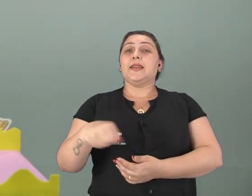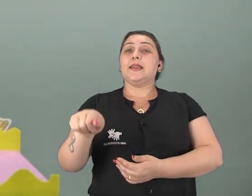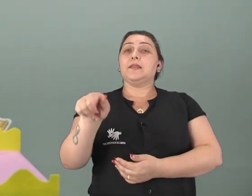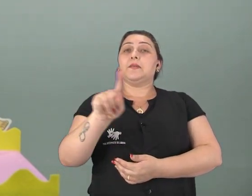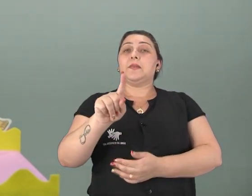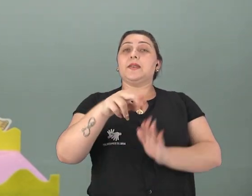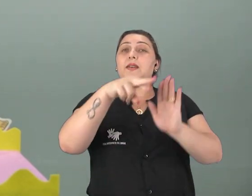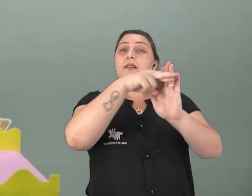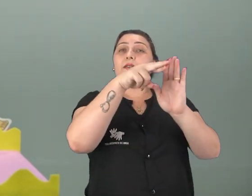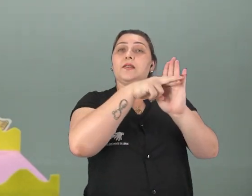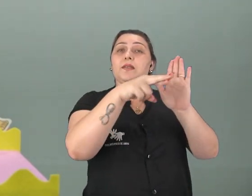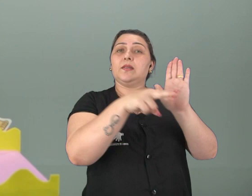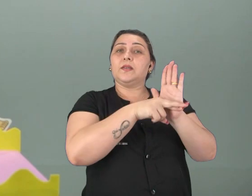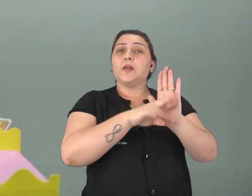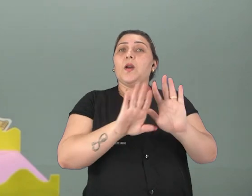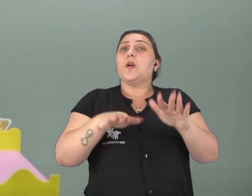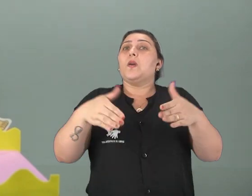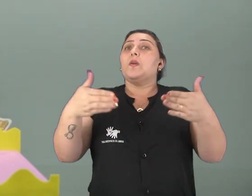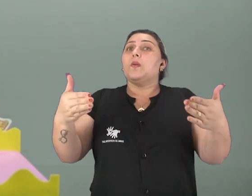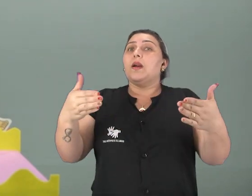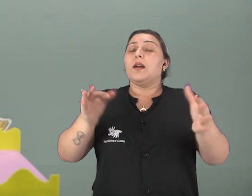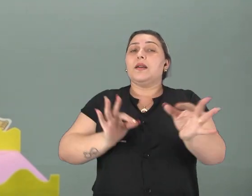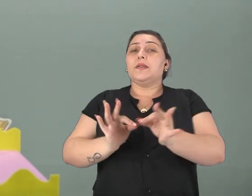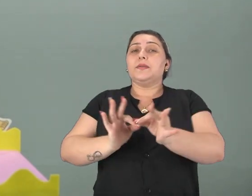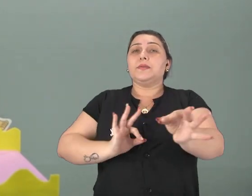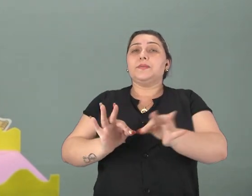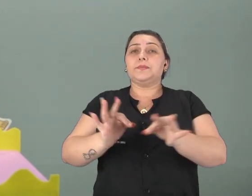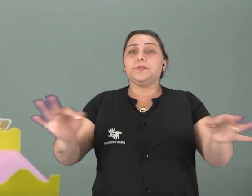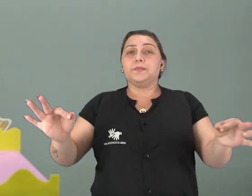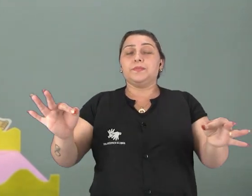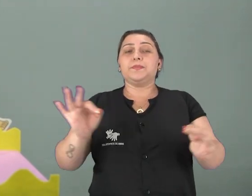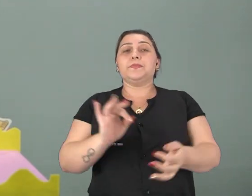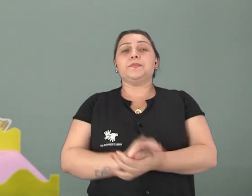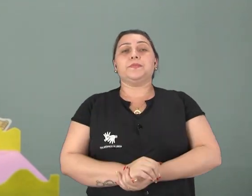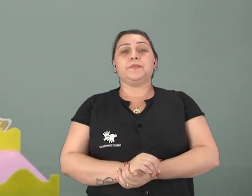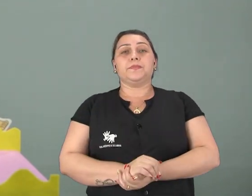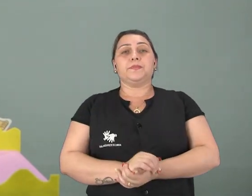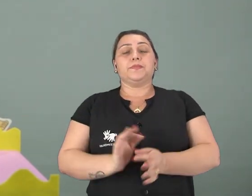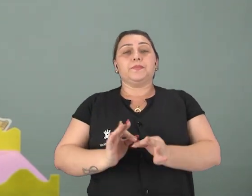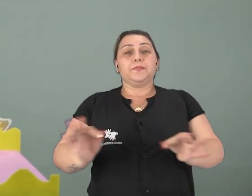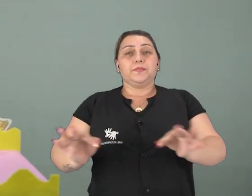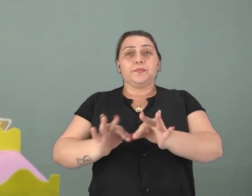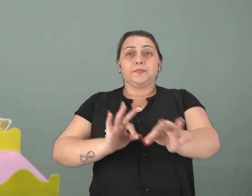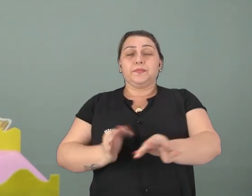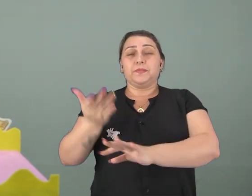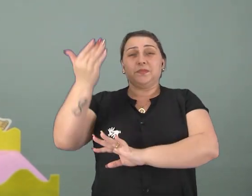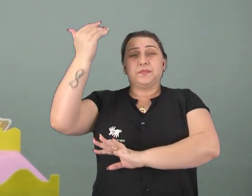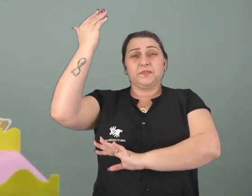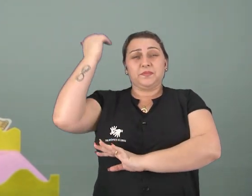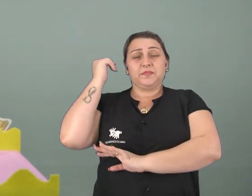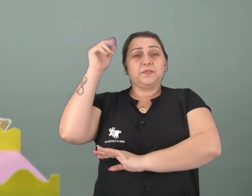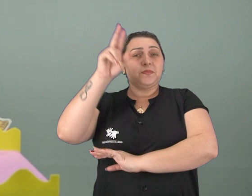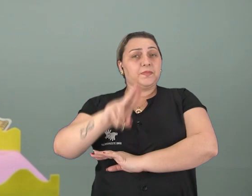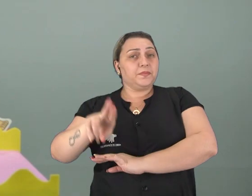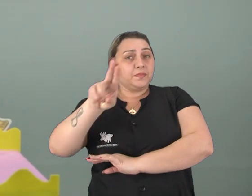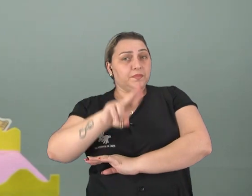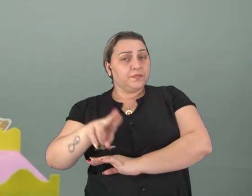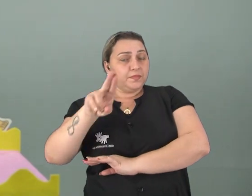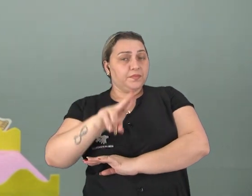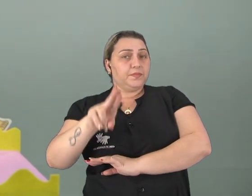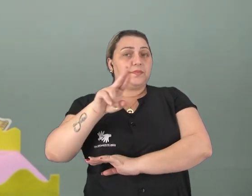convencionais. Quais são essas medidas não convencionais? São as medidas que antigamente se